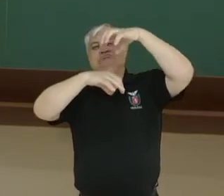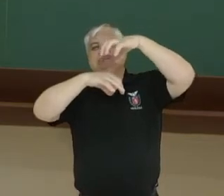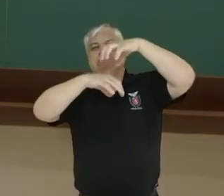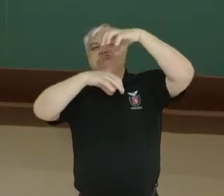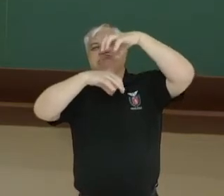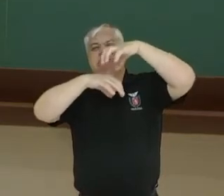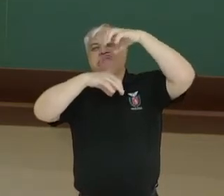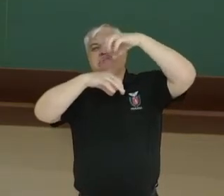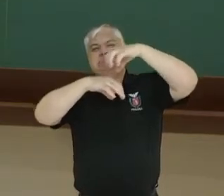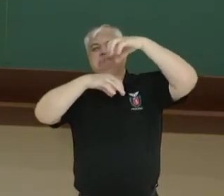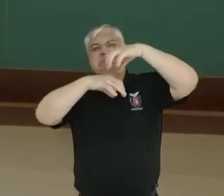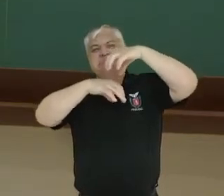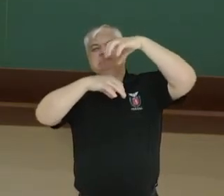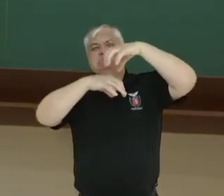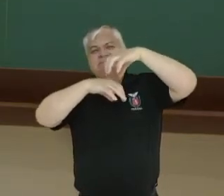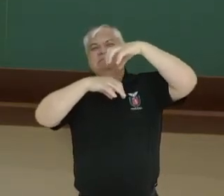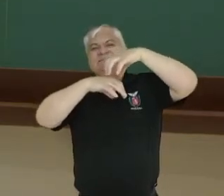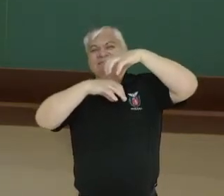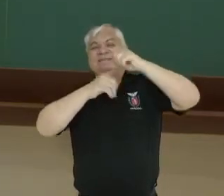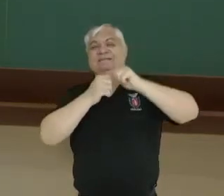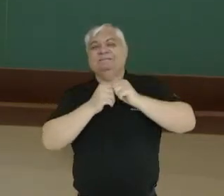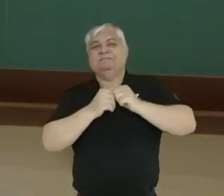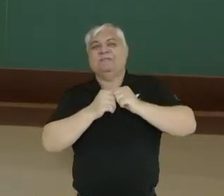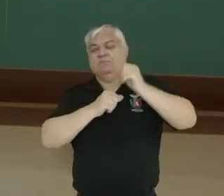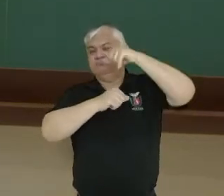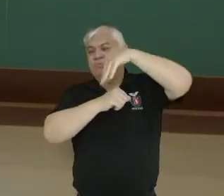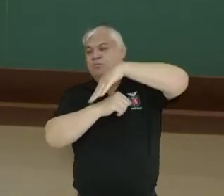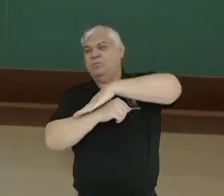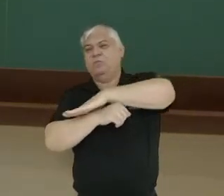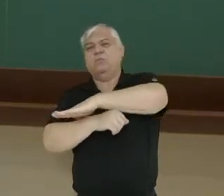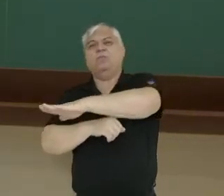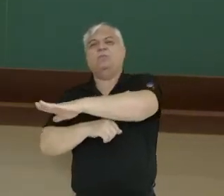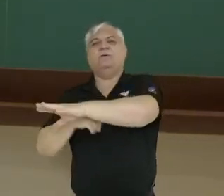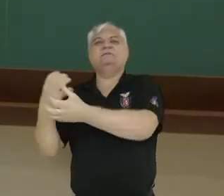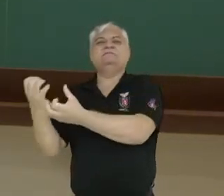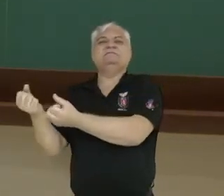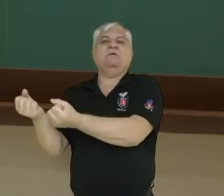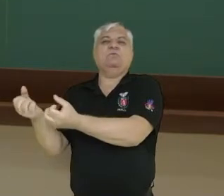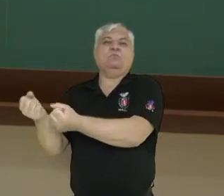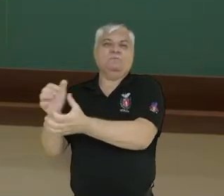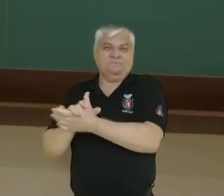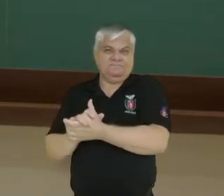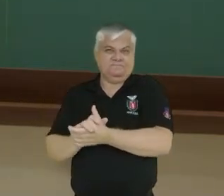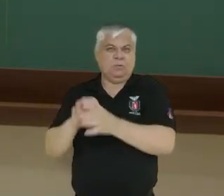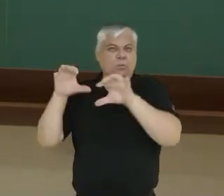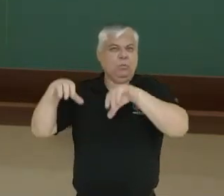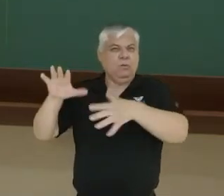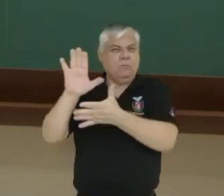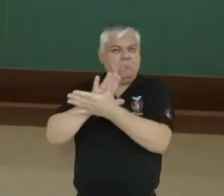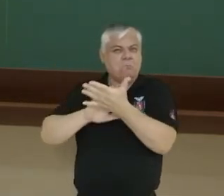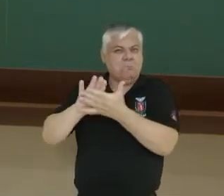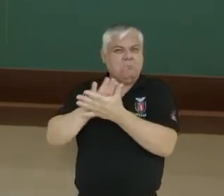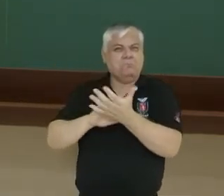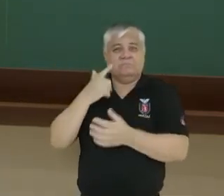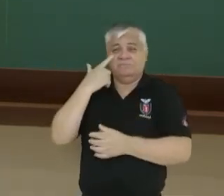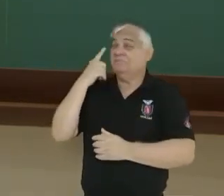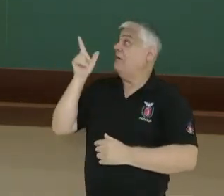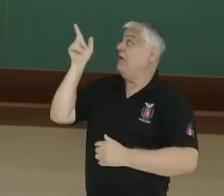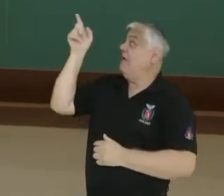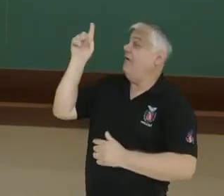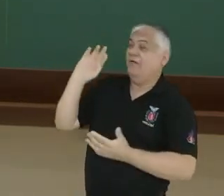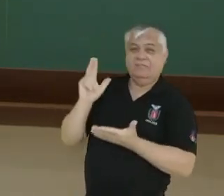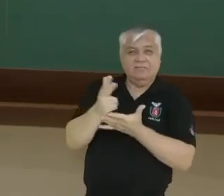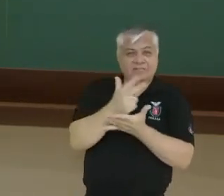vai chover nesse lado da serra. O outro lado vai ser mais seco, sem chuva. Então, é uma característica ali da